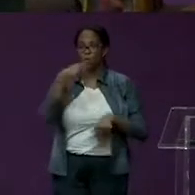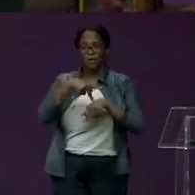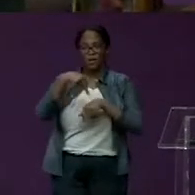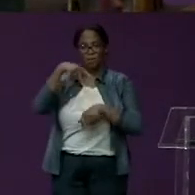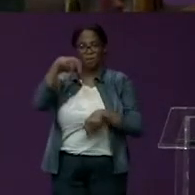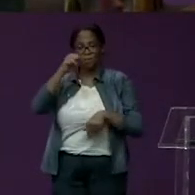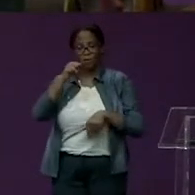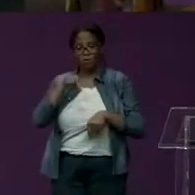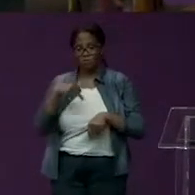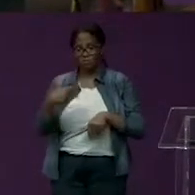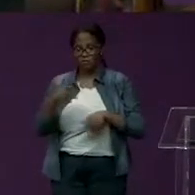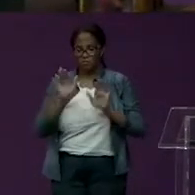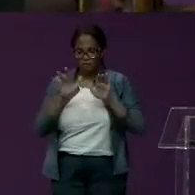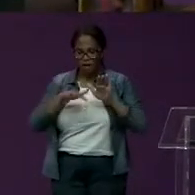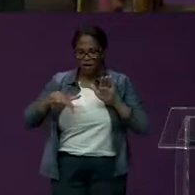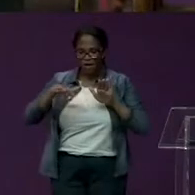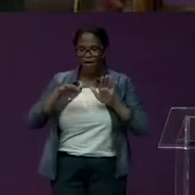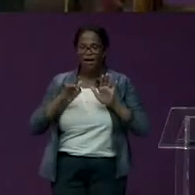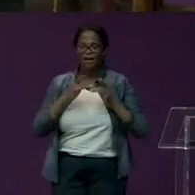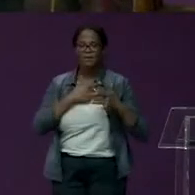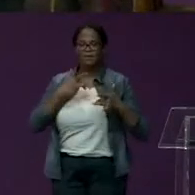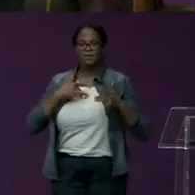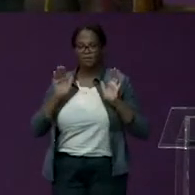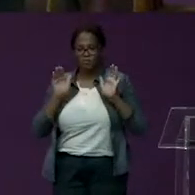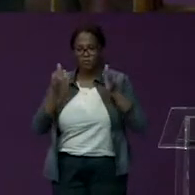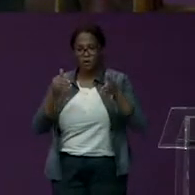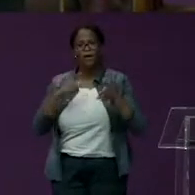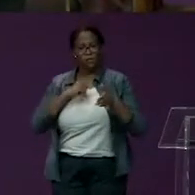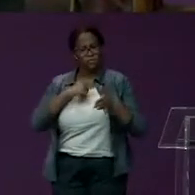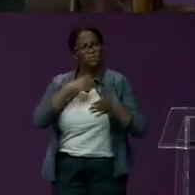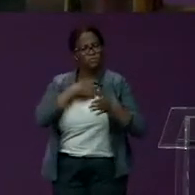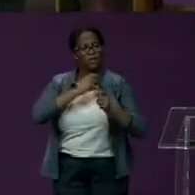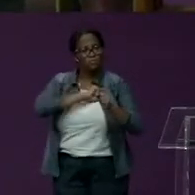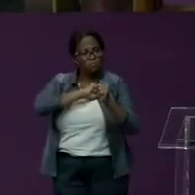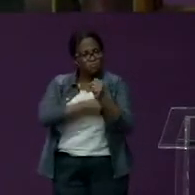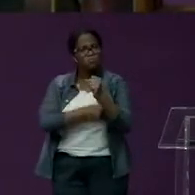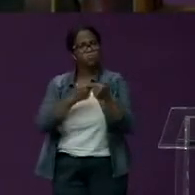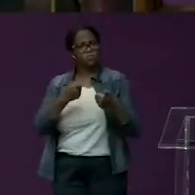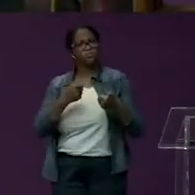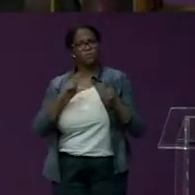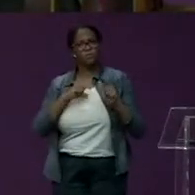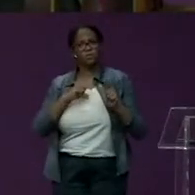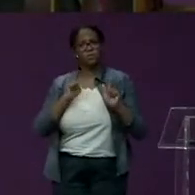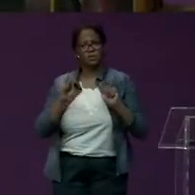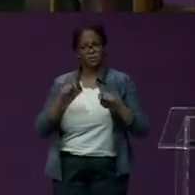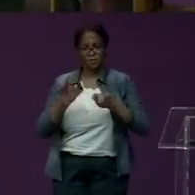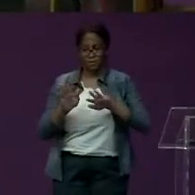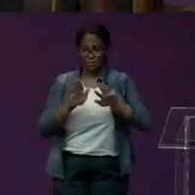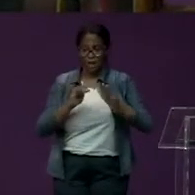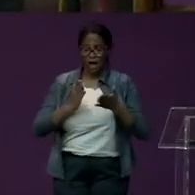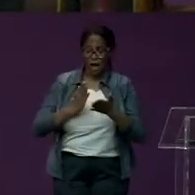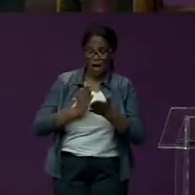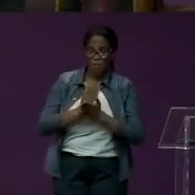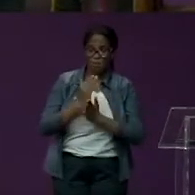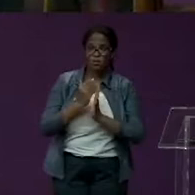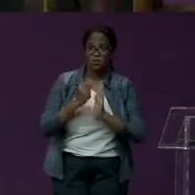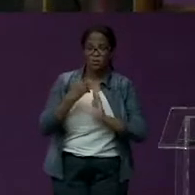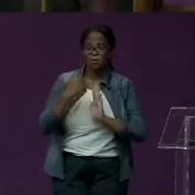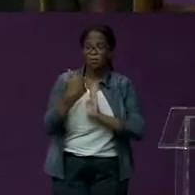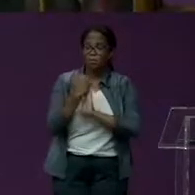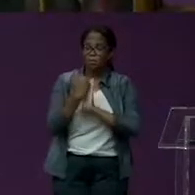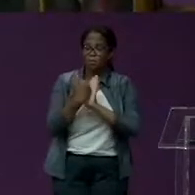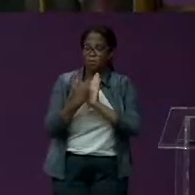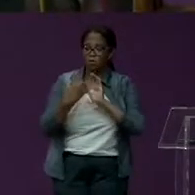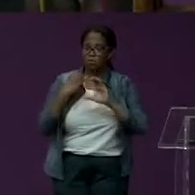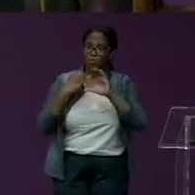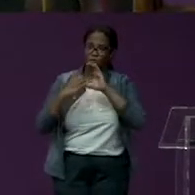campo dirigida para questões de saúde. Então, a gente tem muita potência. Né? Aprovamos uma política de comunicação na gestão